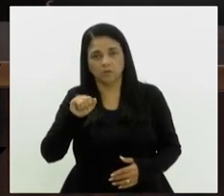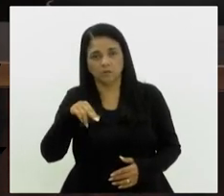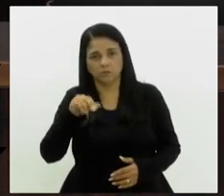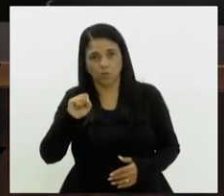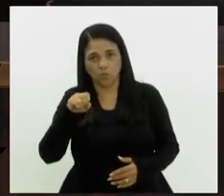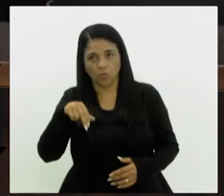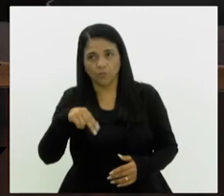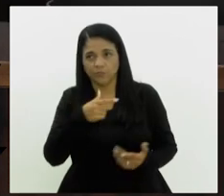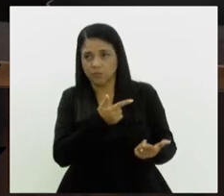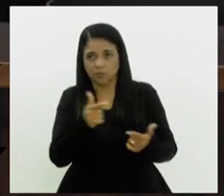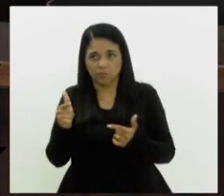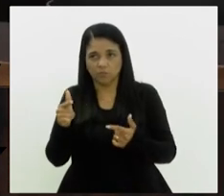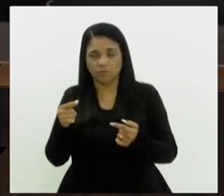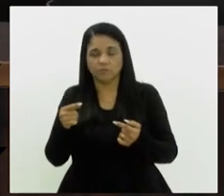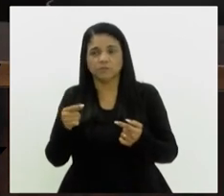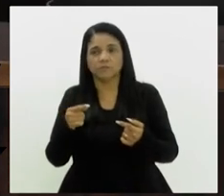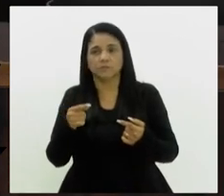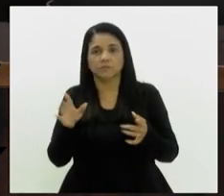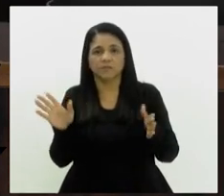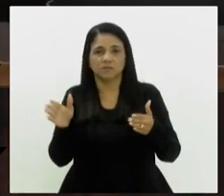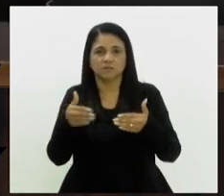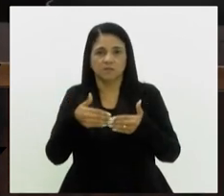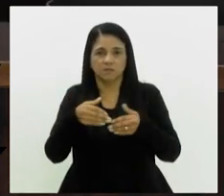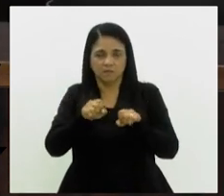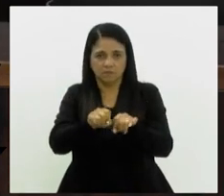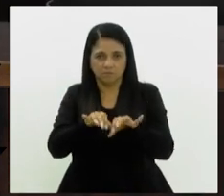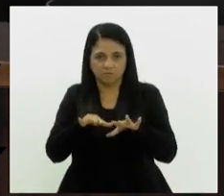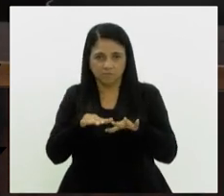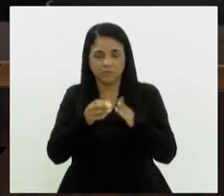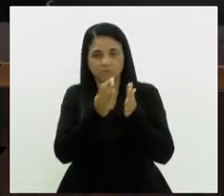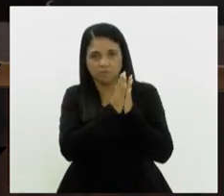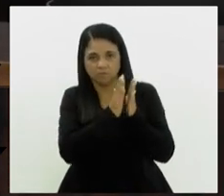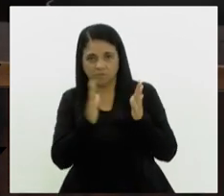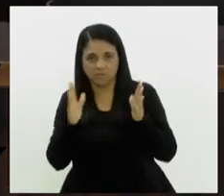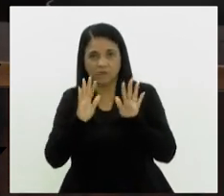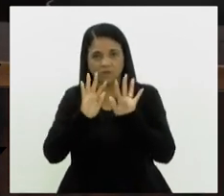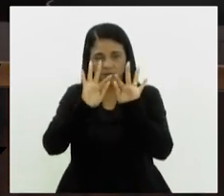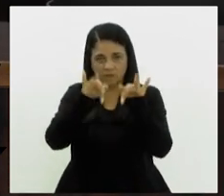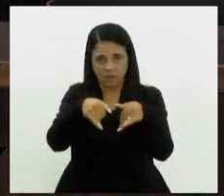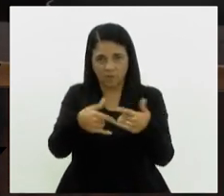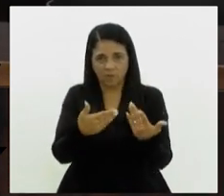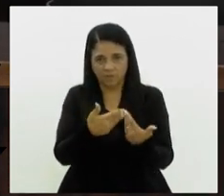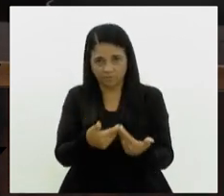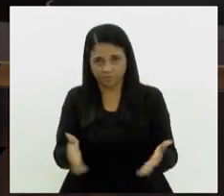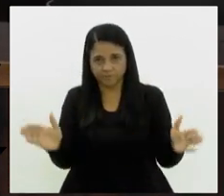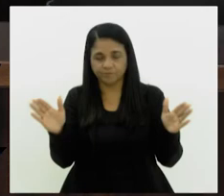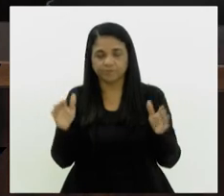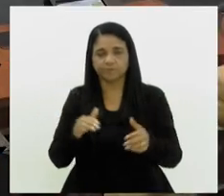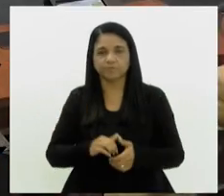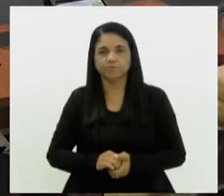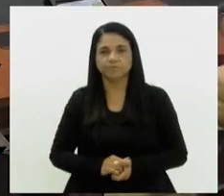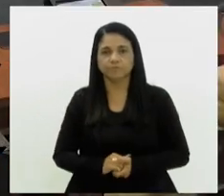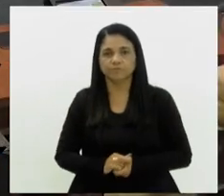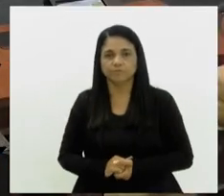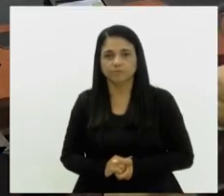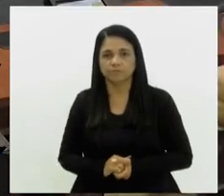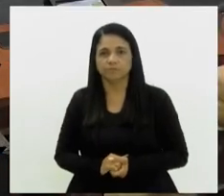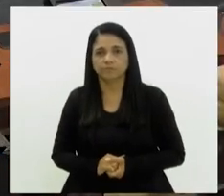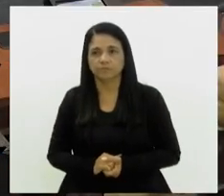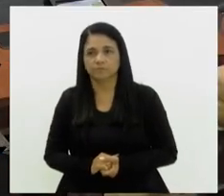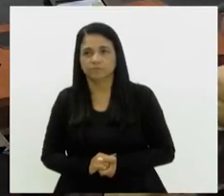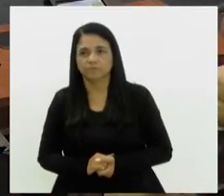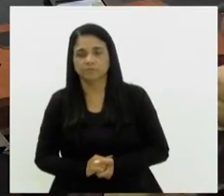mais itens na pauta, está encerrada a sessão ordinária, passamos ao expediente final, declaro aberta a sessão do expediente final. Primeiro